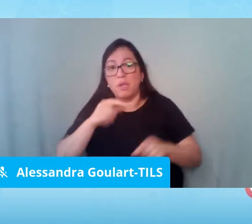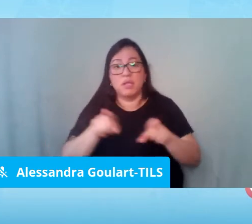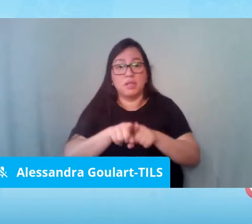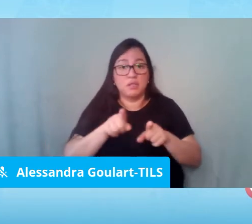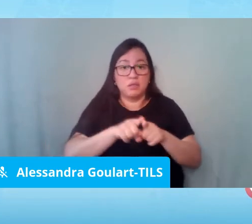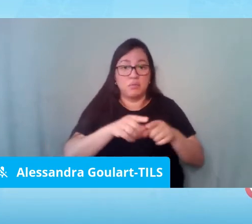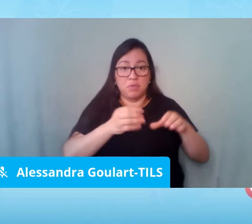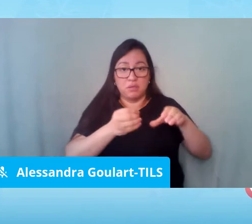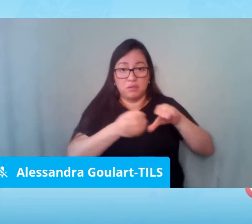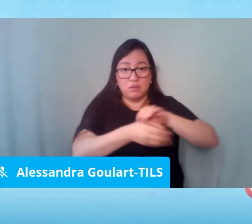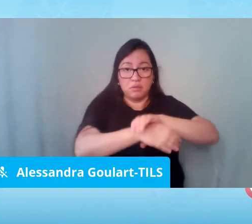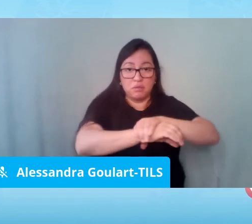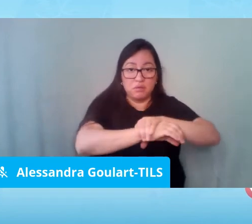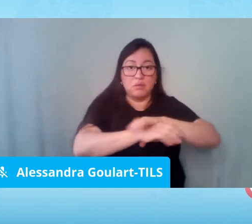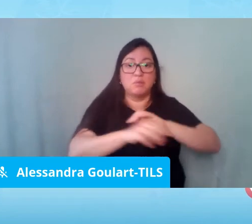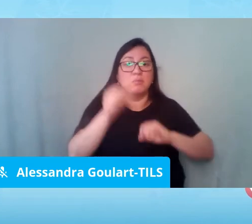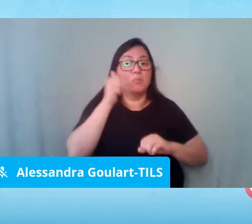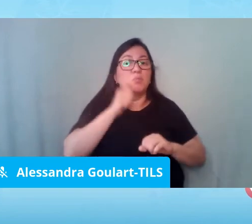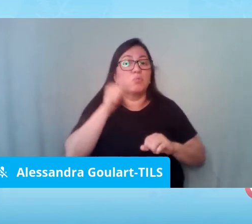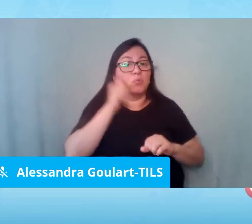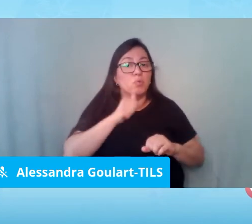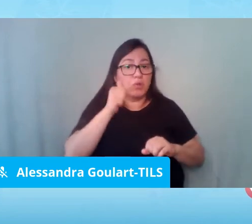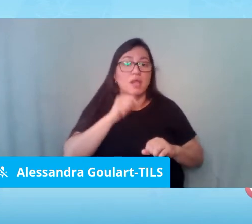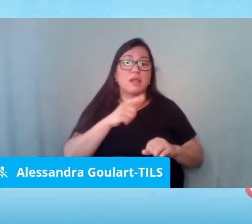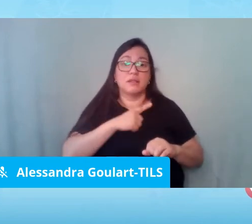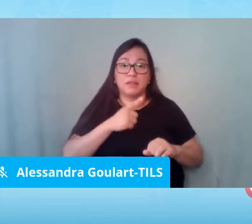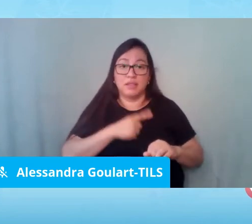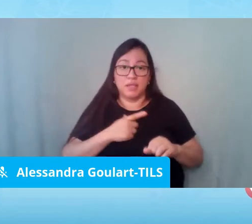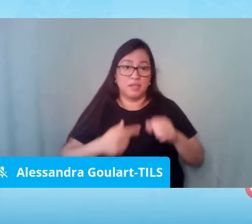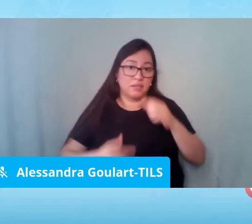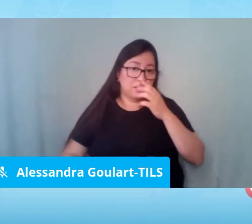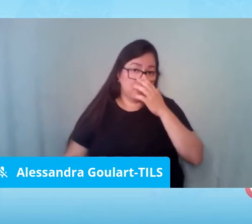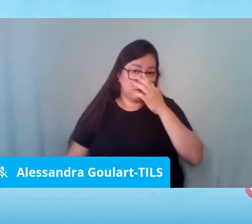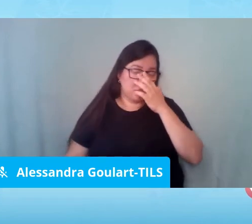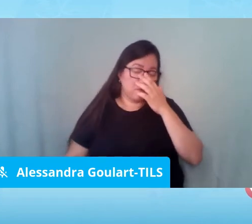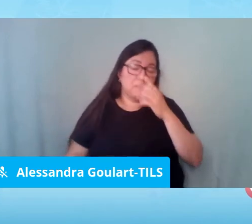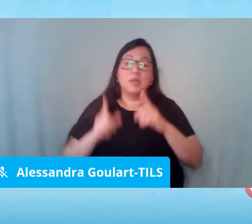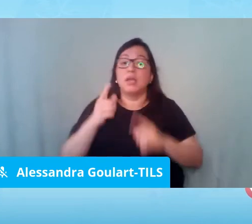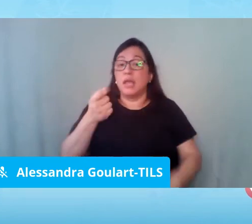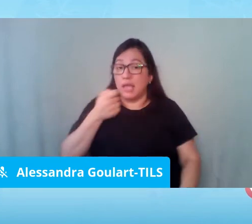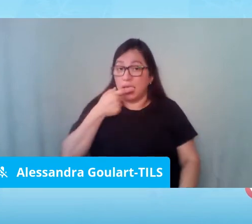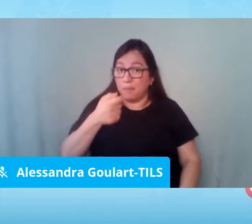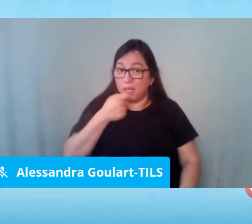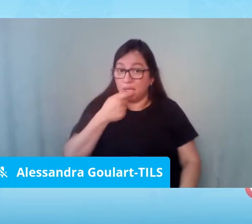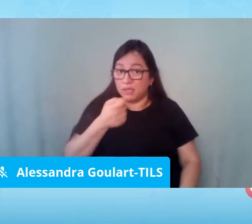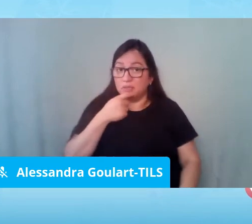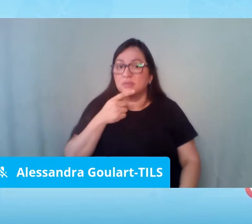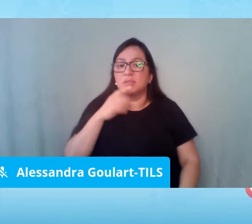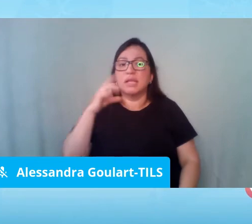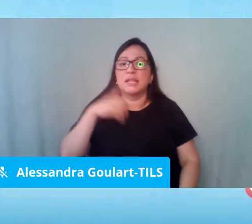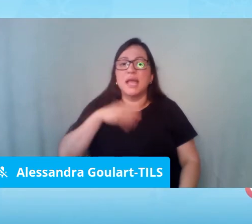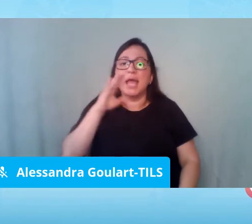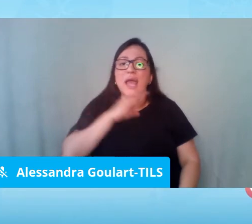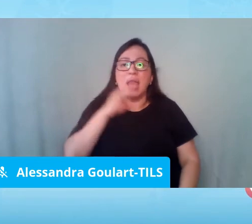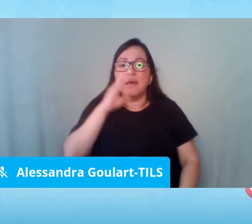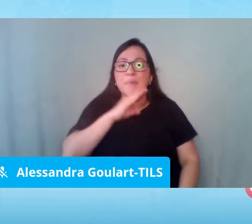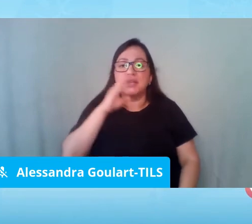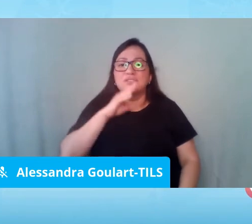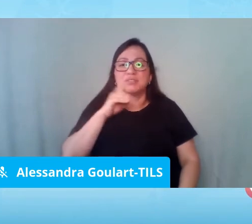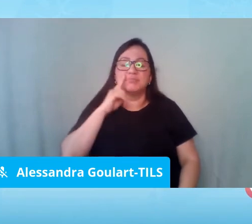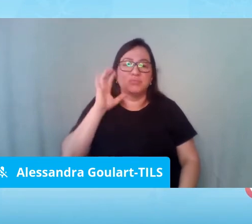da contracepção de emergência, né? Aí a contracepção de emergência traz muito com o que a Aline falou, do número